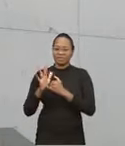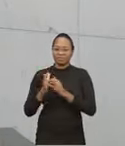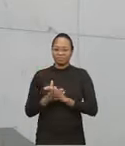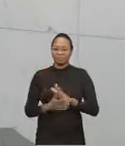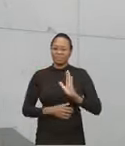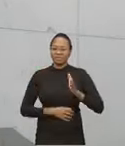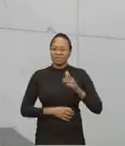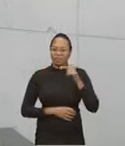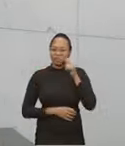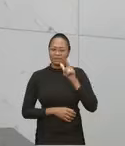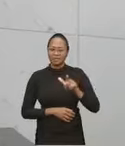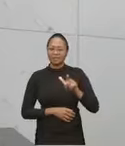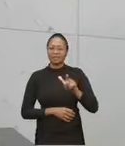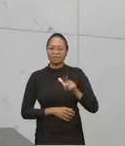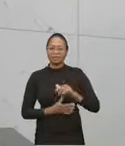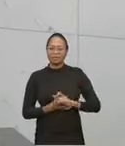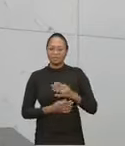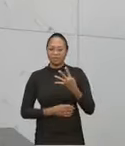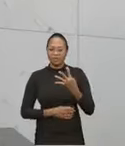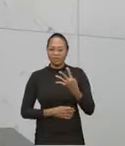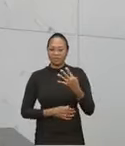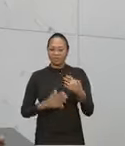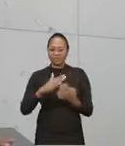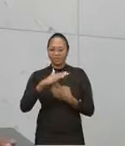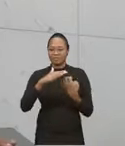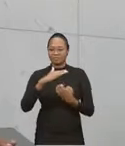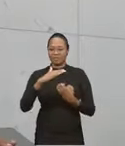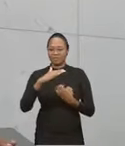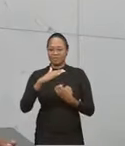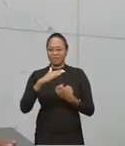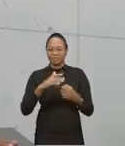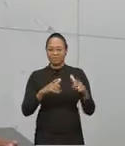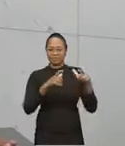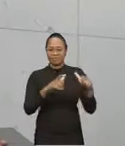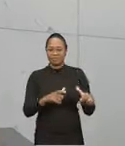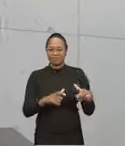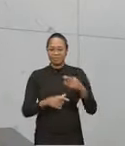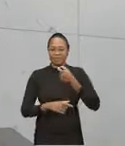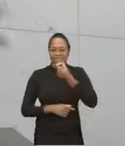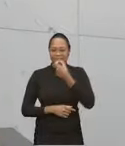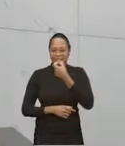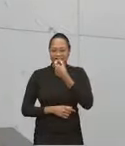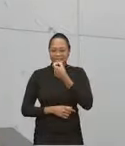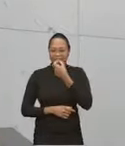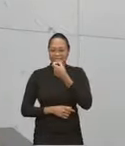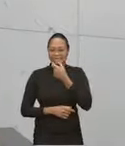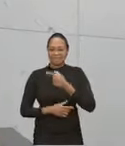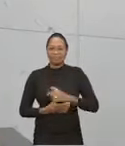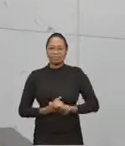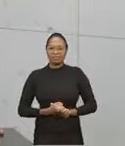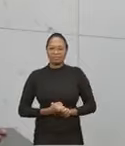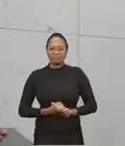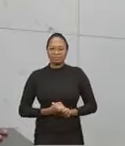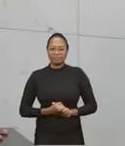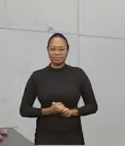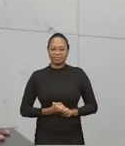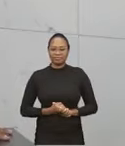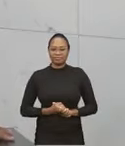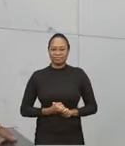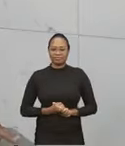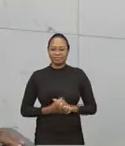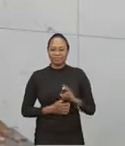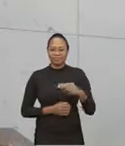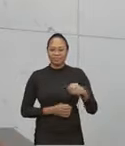a ganhar 4 empresas novas só no setor plástico. E isso já é o efeito do nosso